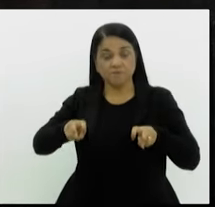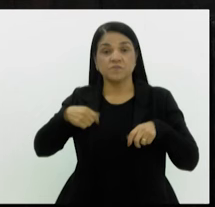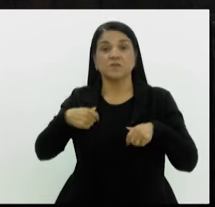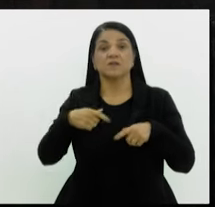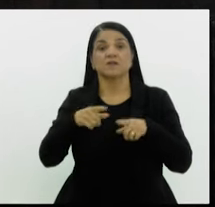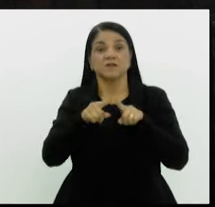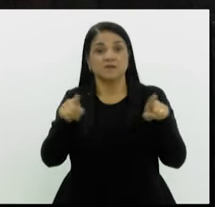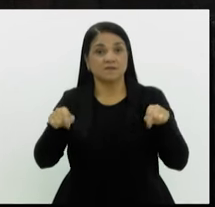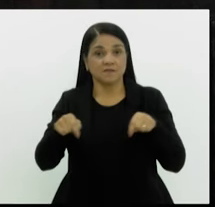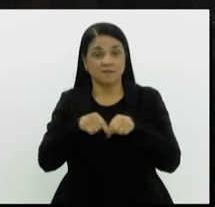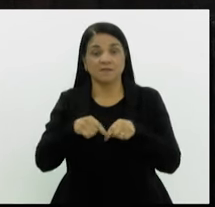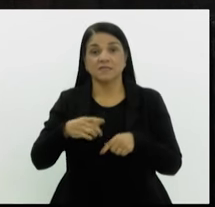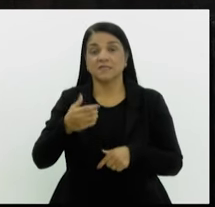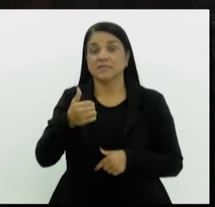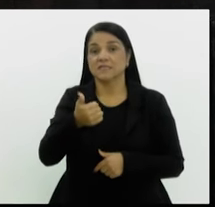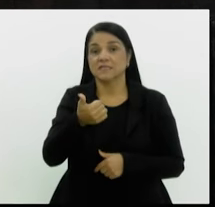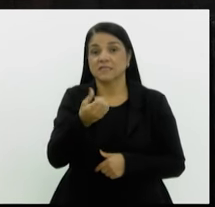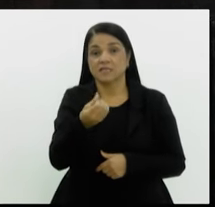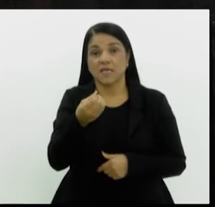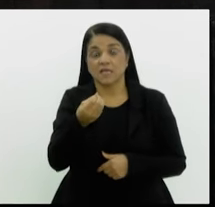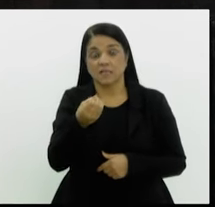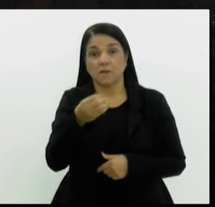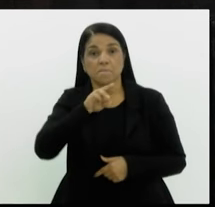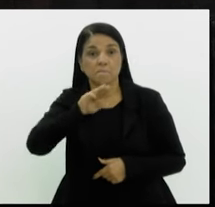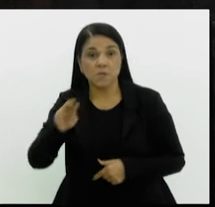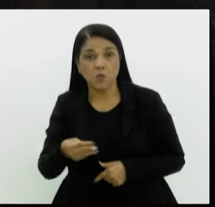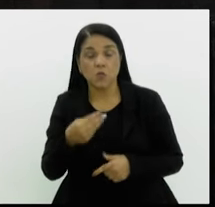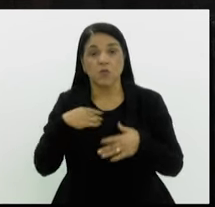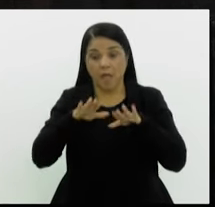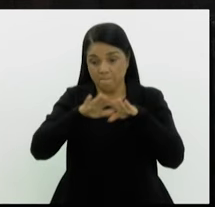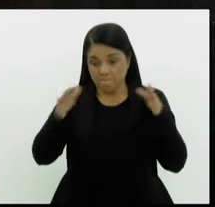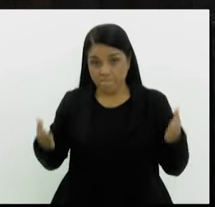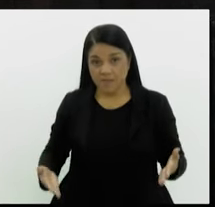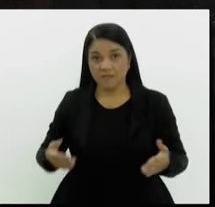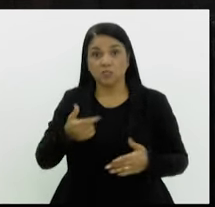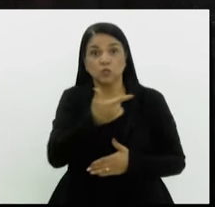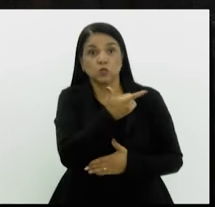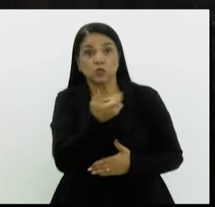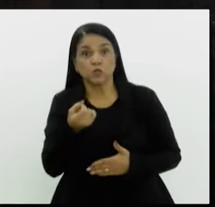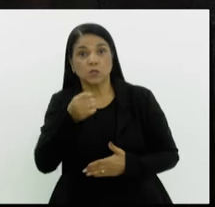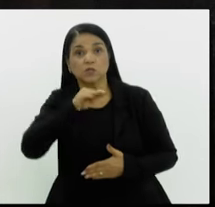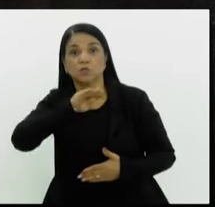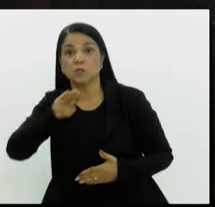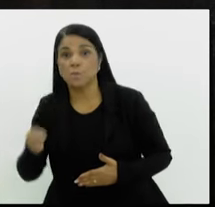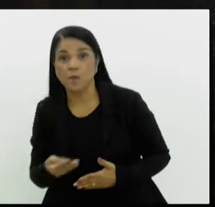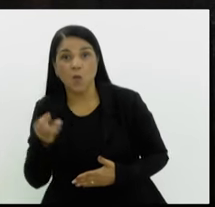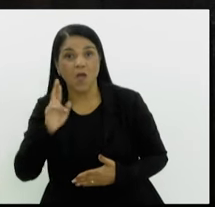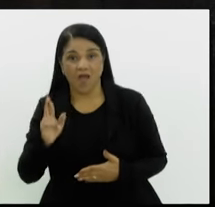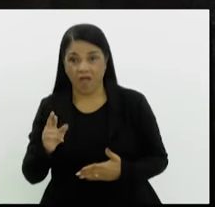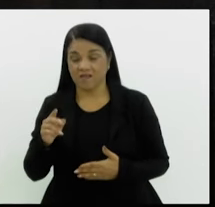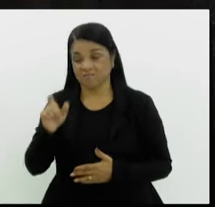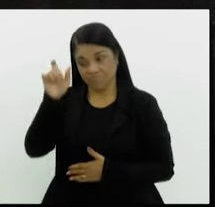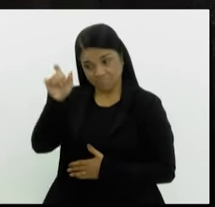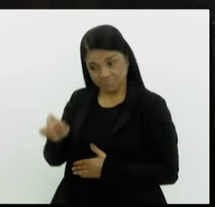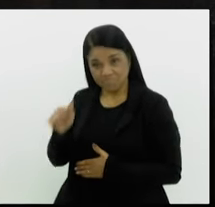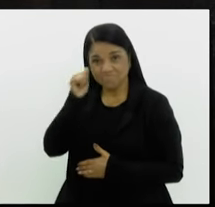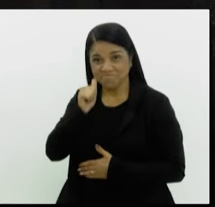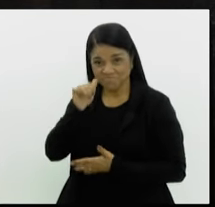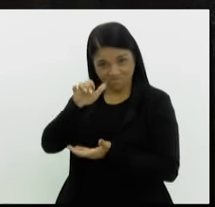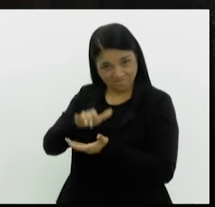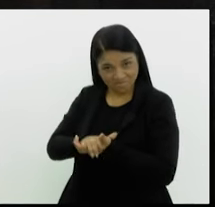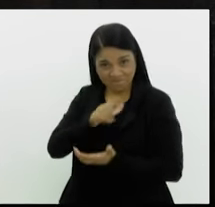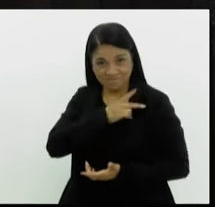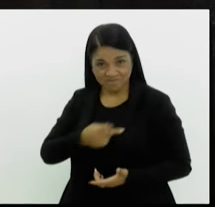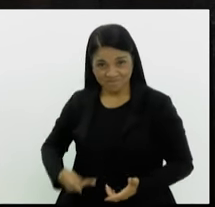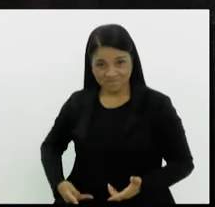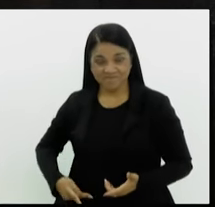custar 200 mil reais. E, evidentemente, a primeira-dama tem uma grande ascendência